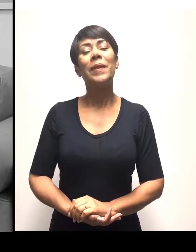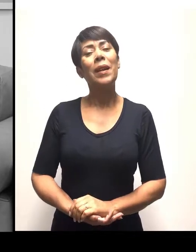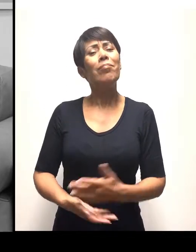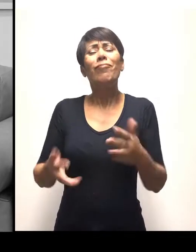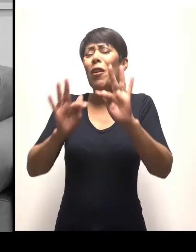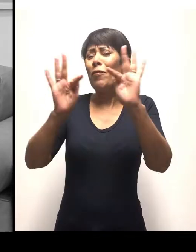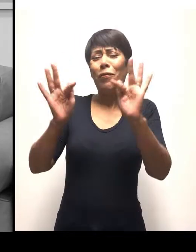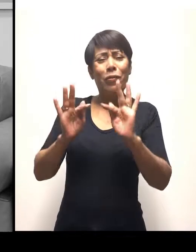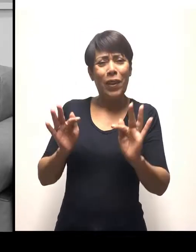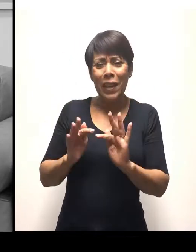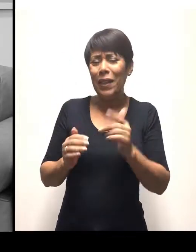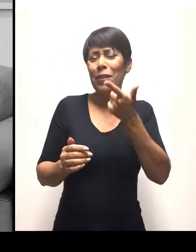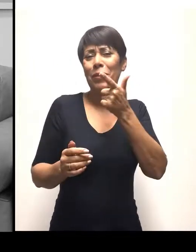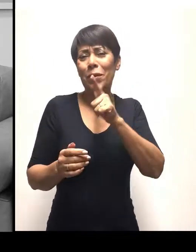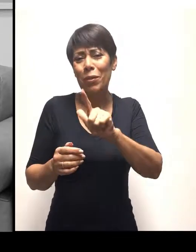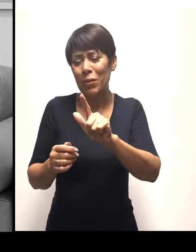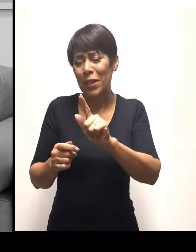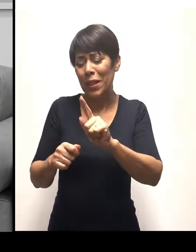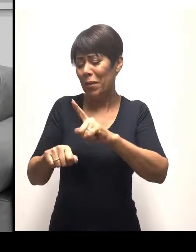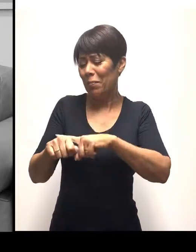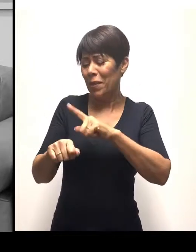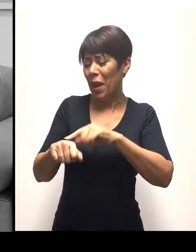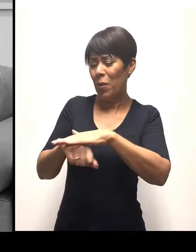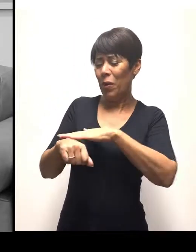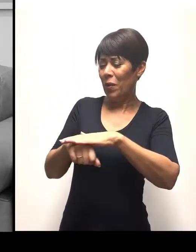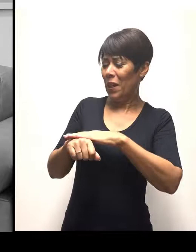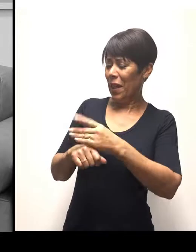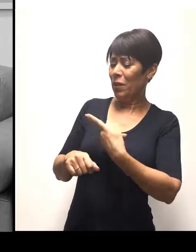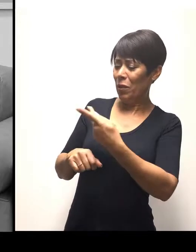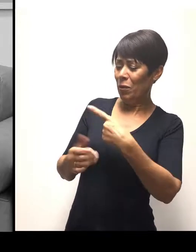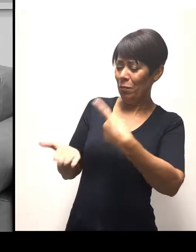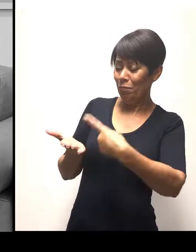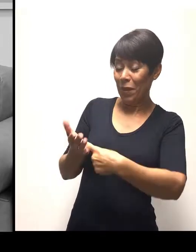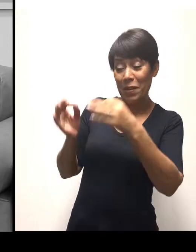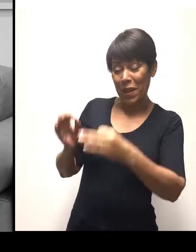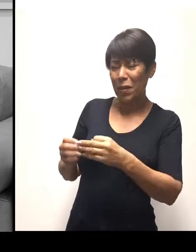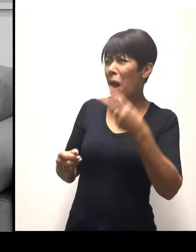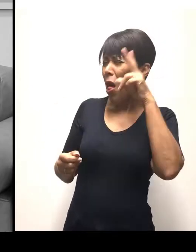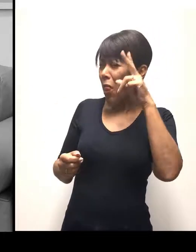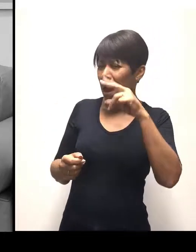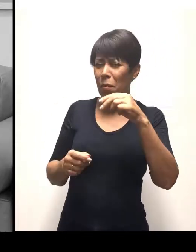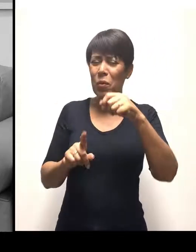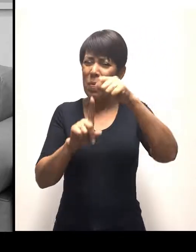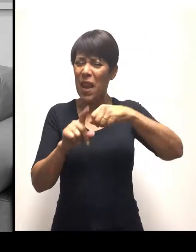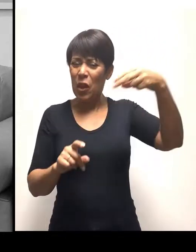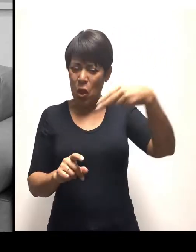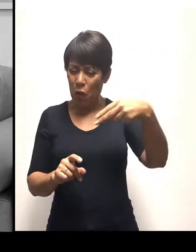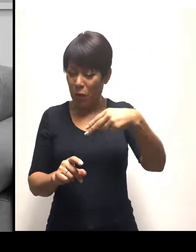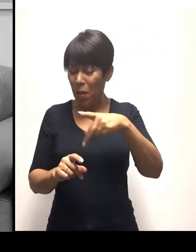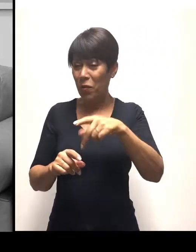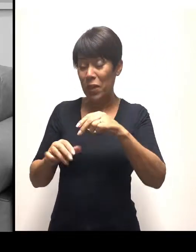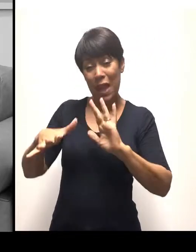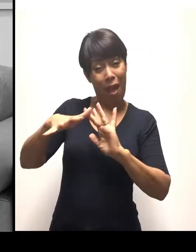Conceição, que felicidade encontrar espaço em tua agenda, porque eu lembro que eu acho que foi em novembro que você colocou